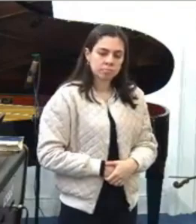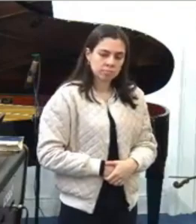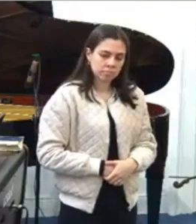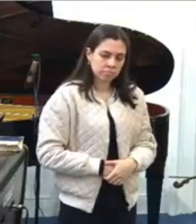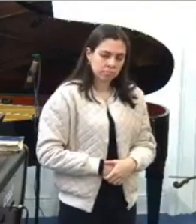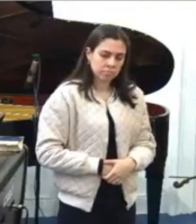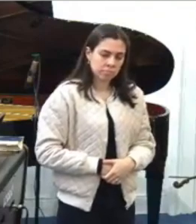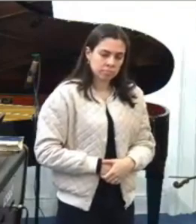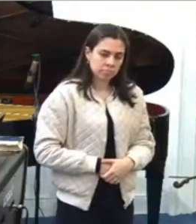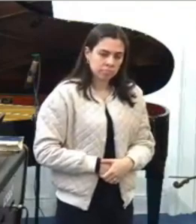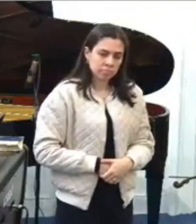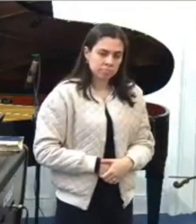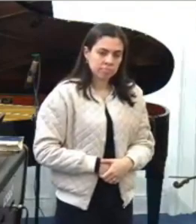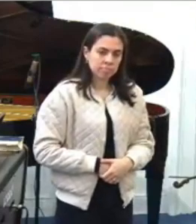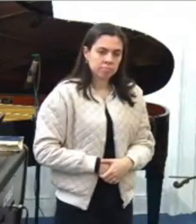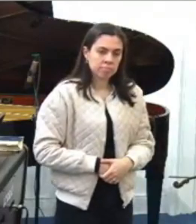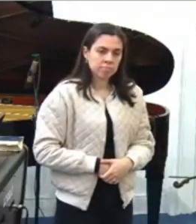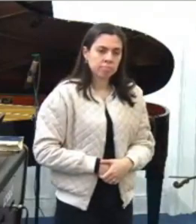dia.